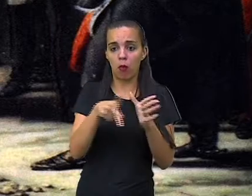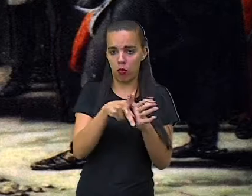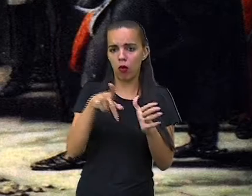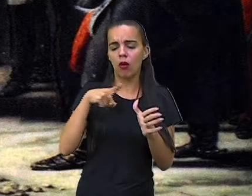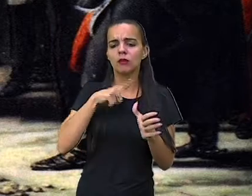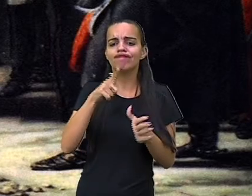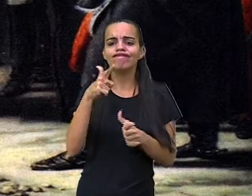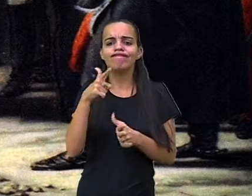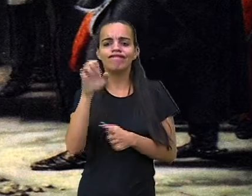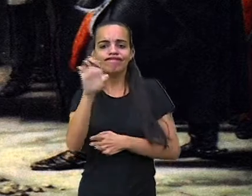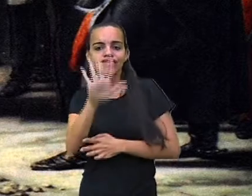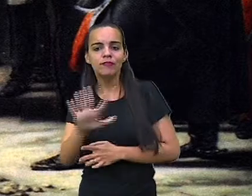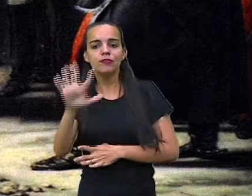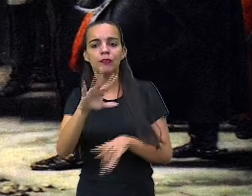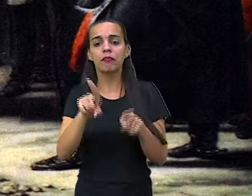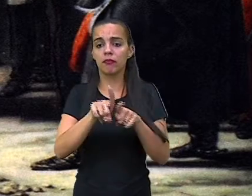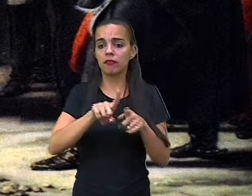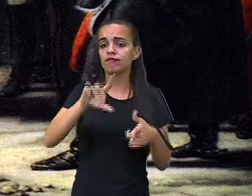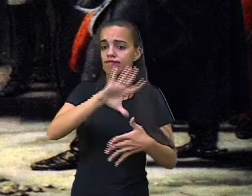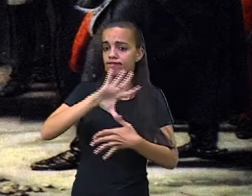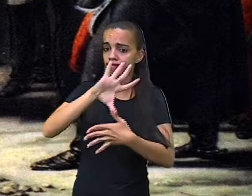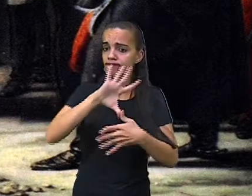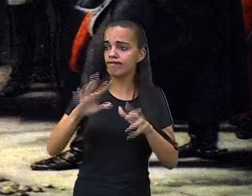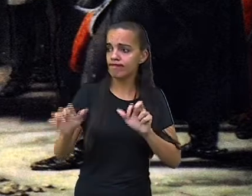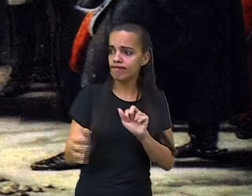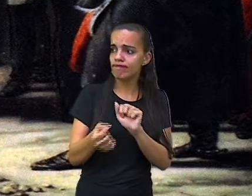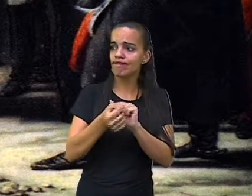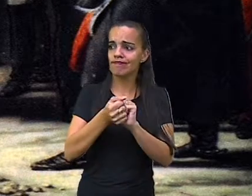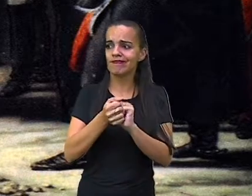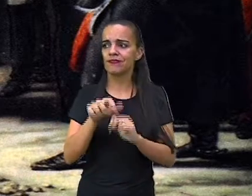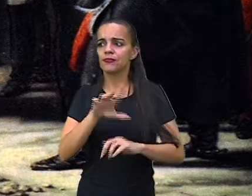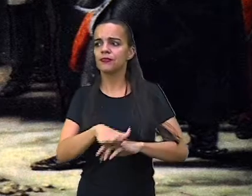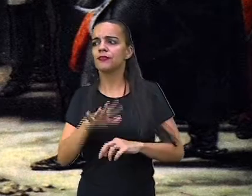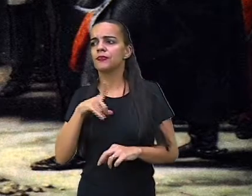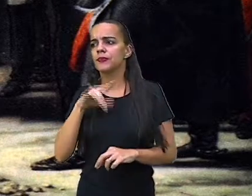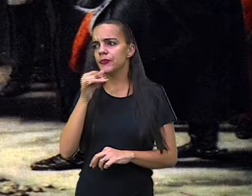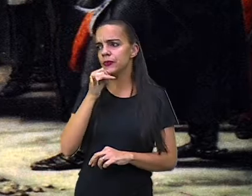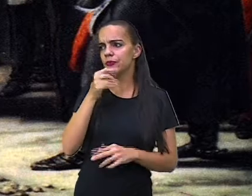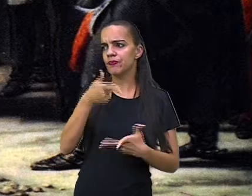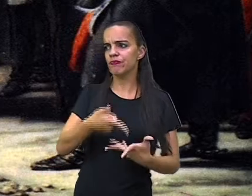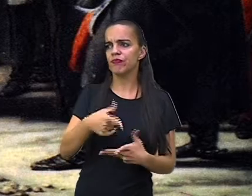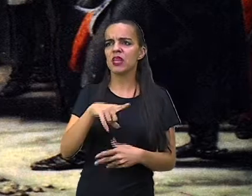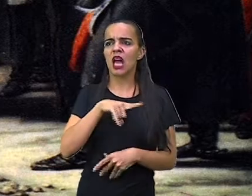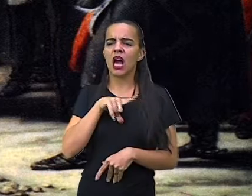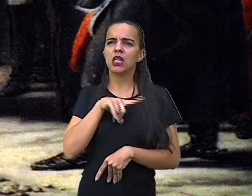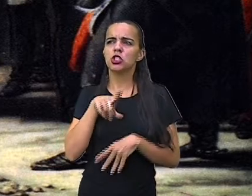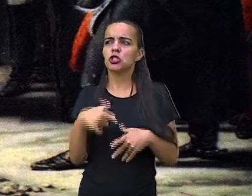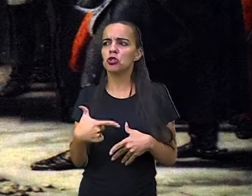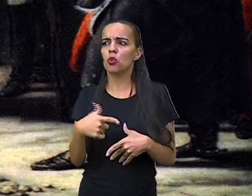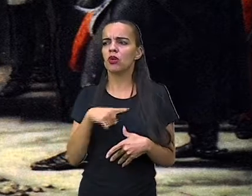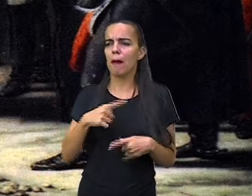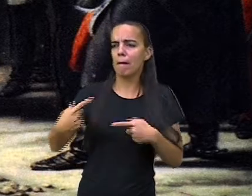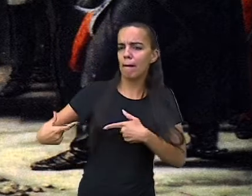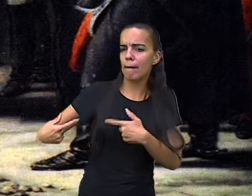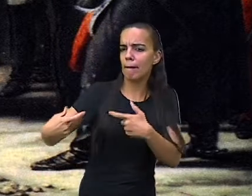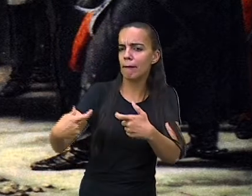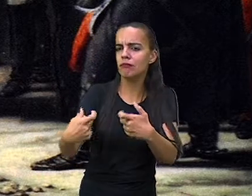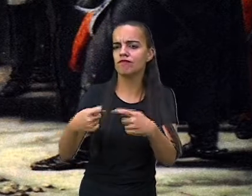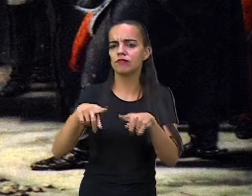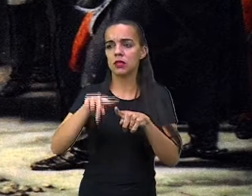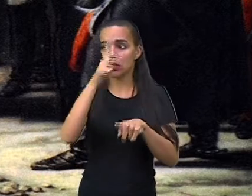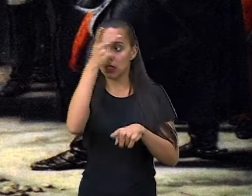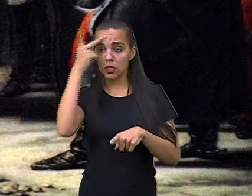Com a derrota definitiva de Napoleão Bonaparte na Batalha de Waterloo, os